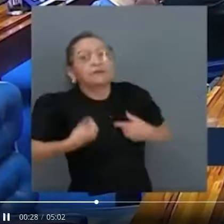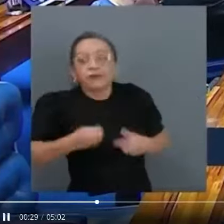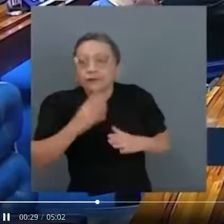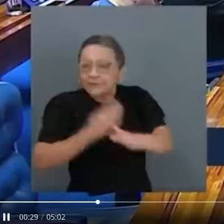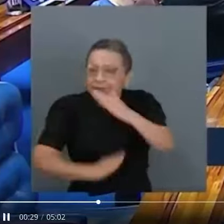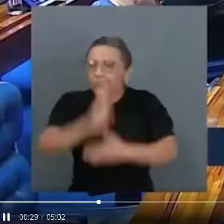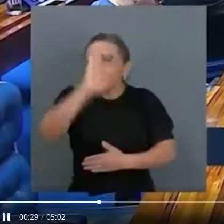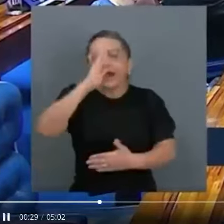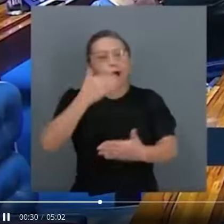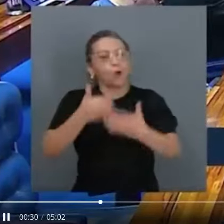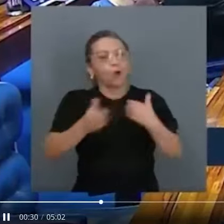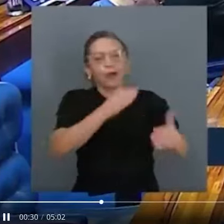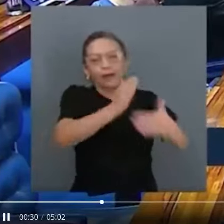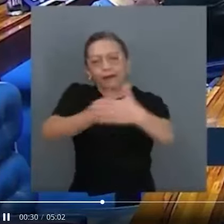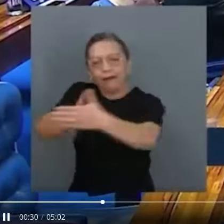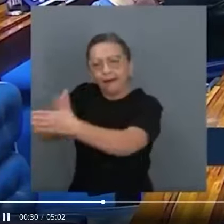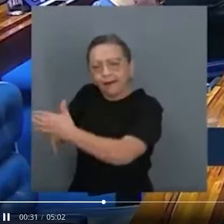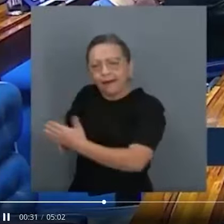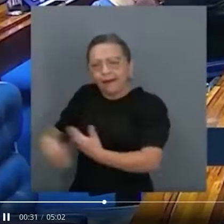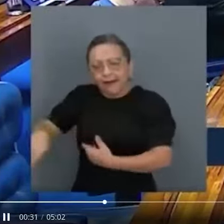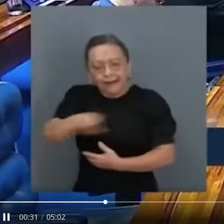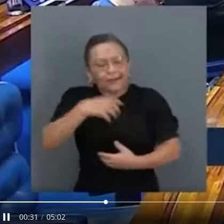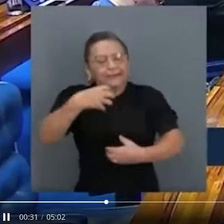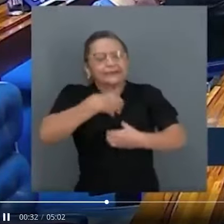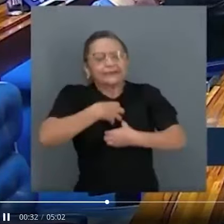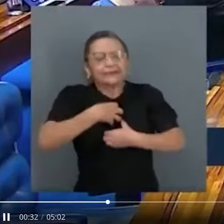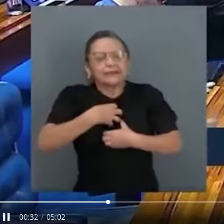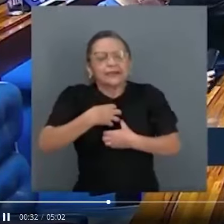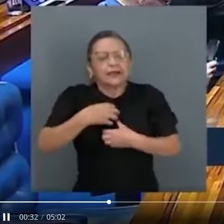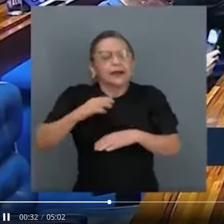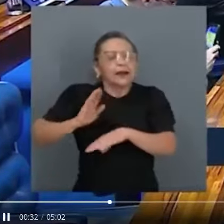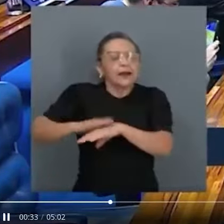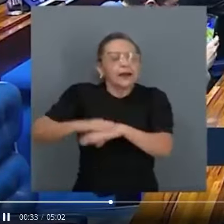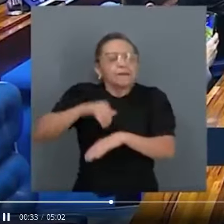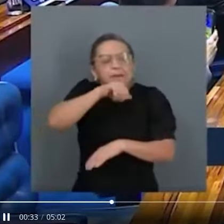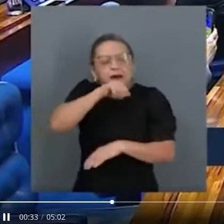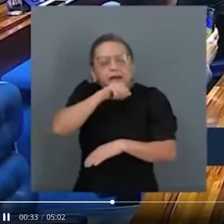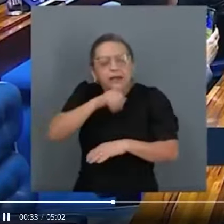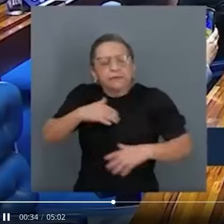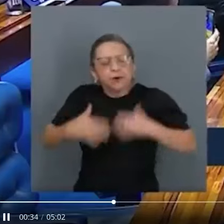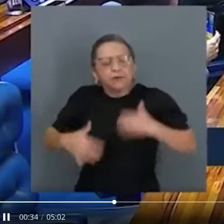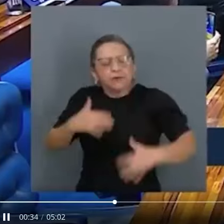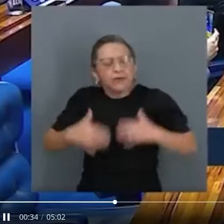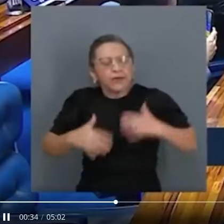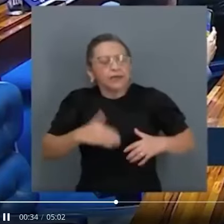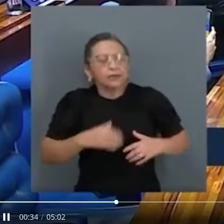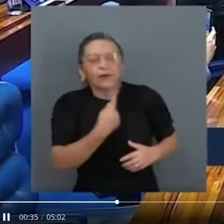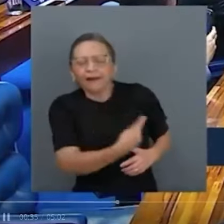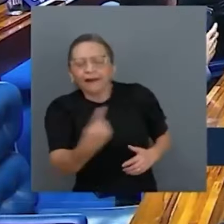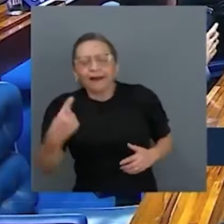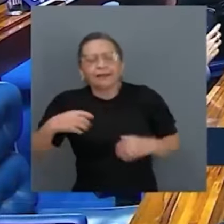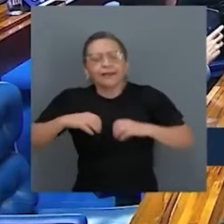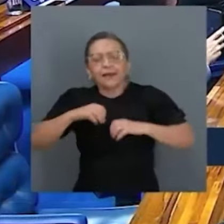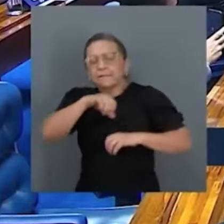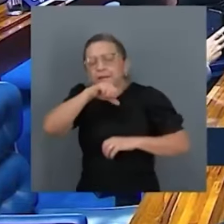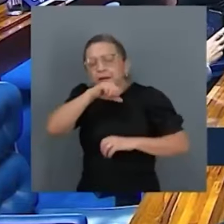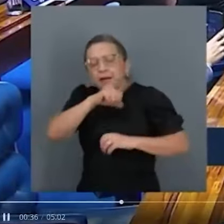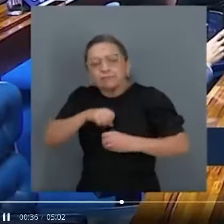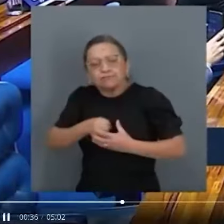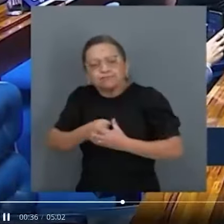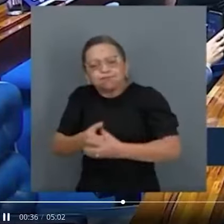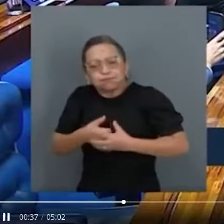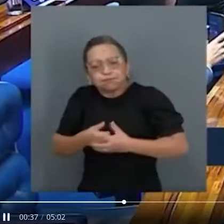obstáculo. Ele sentia cada movimento da mãe. Cada batida do coração dela